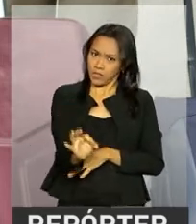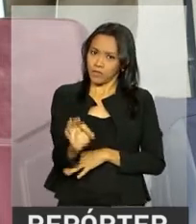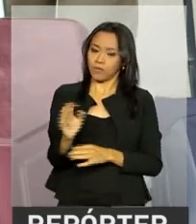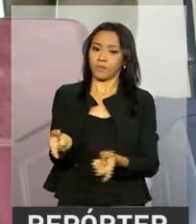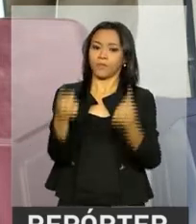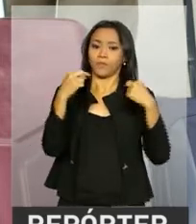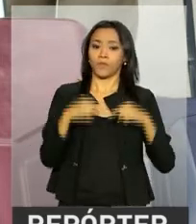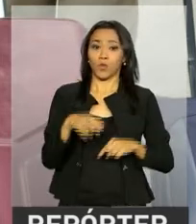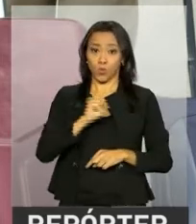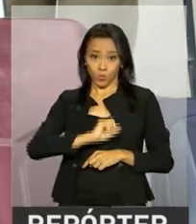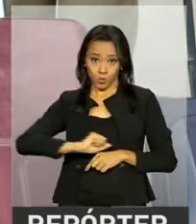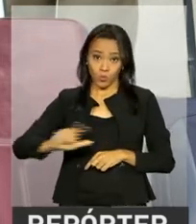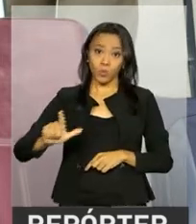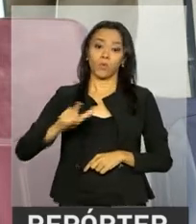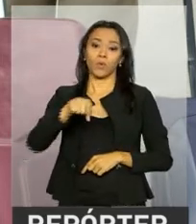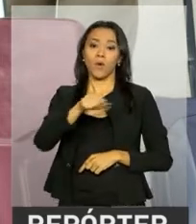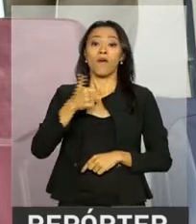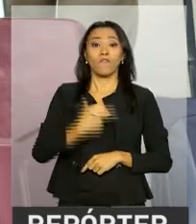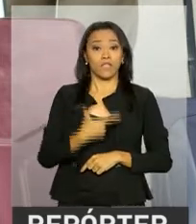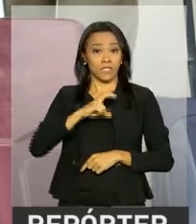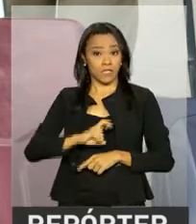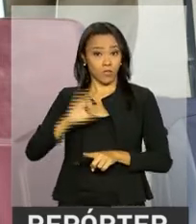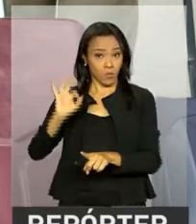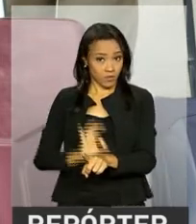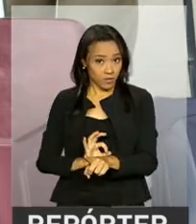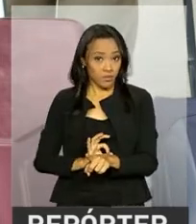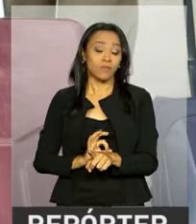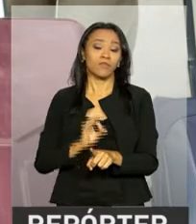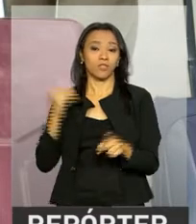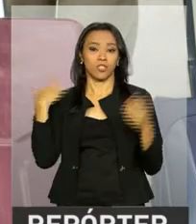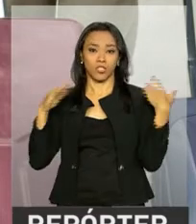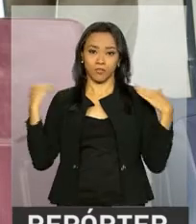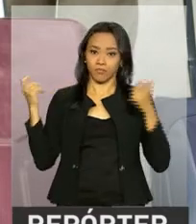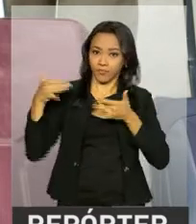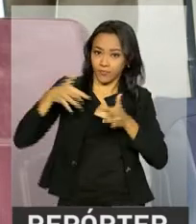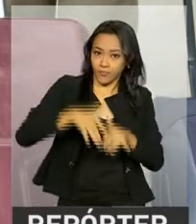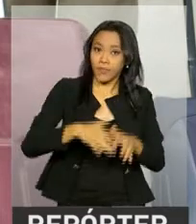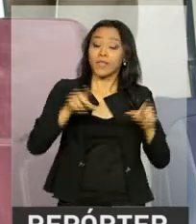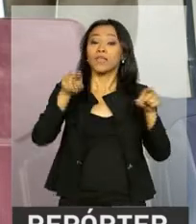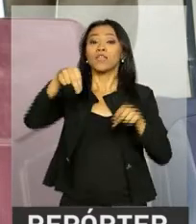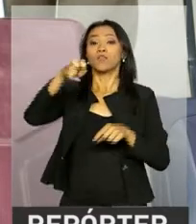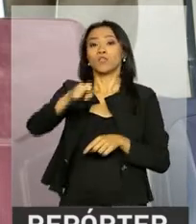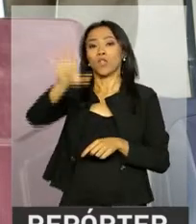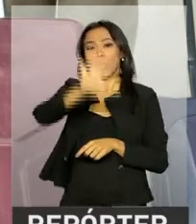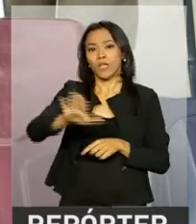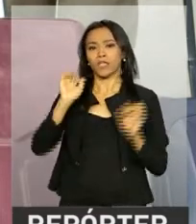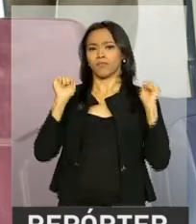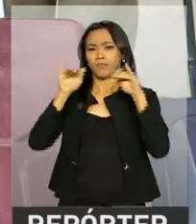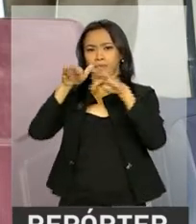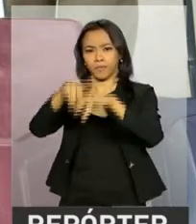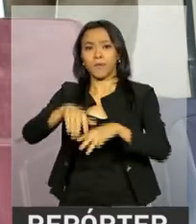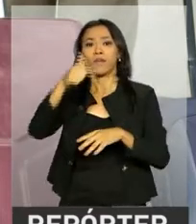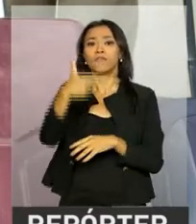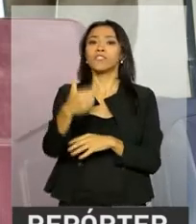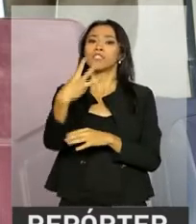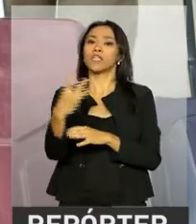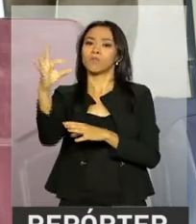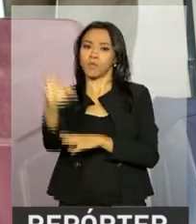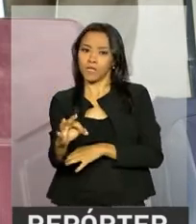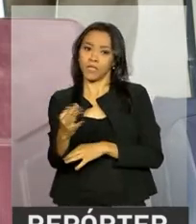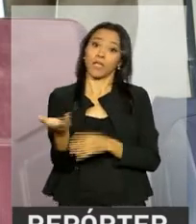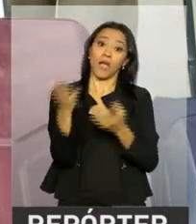sul do brasil deve receber 25 por cento do total eo nordeste 23 por cento já as regiões